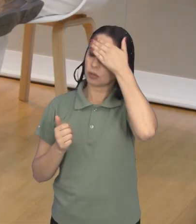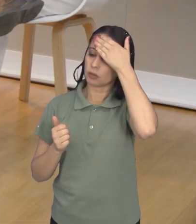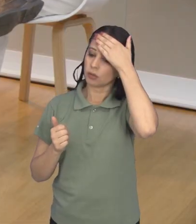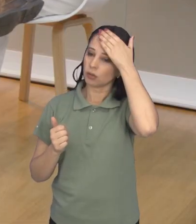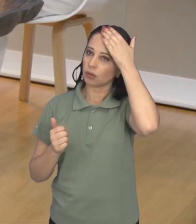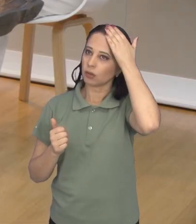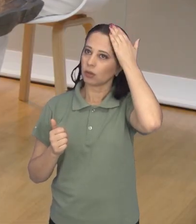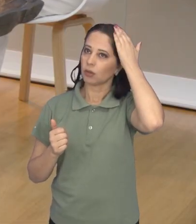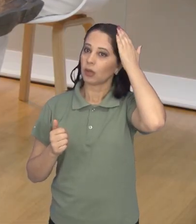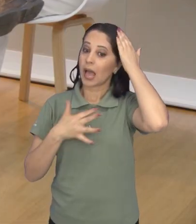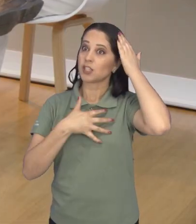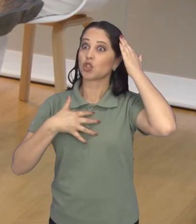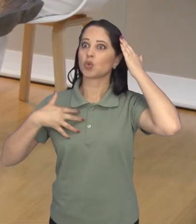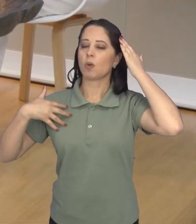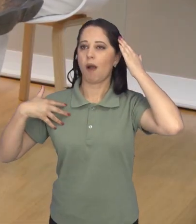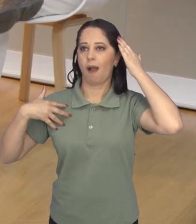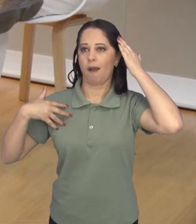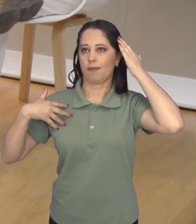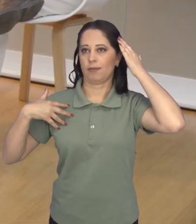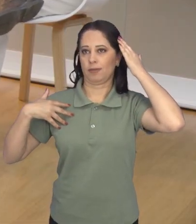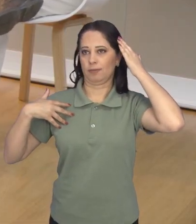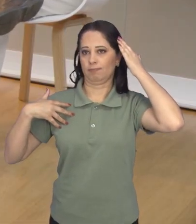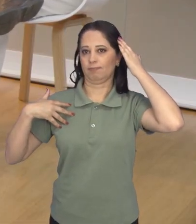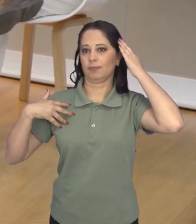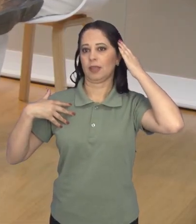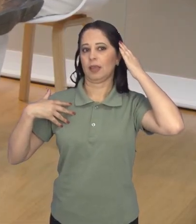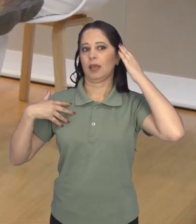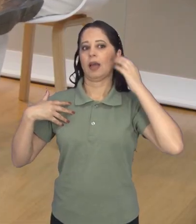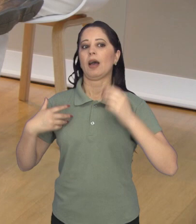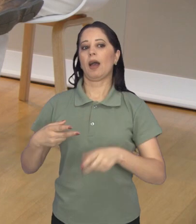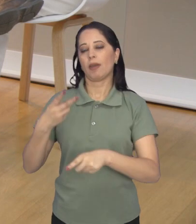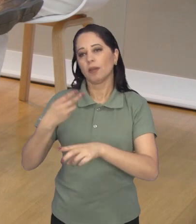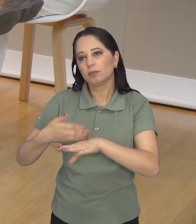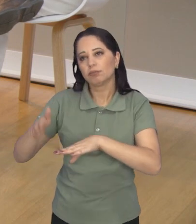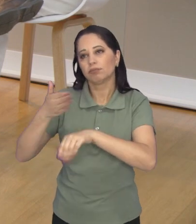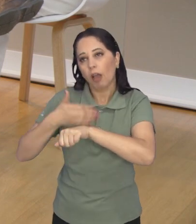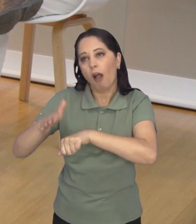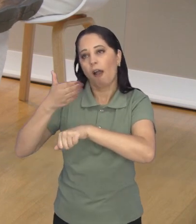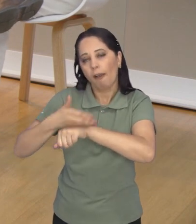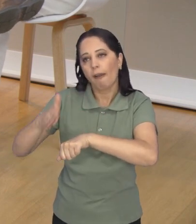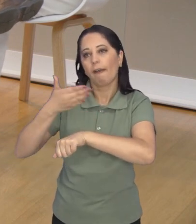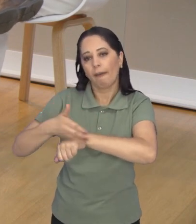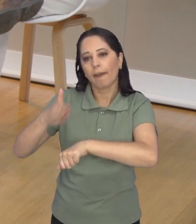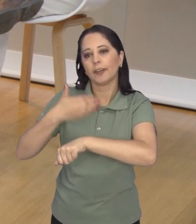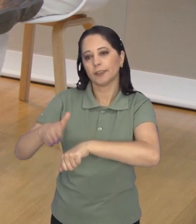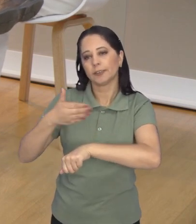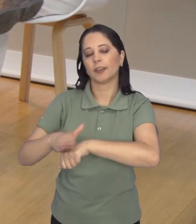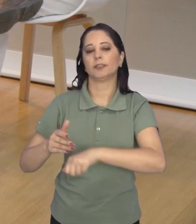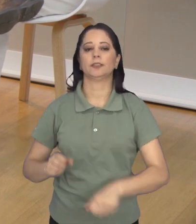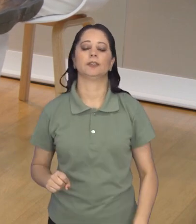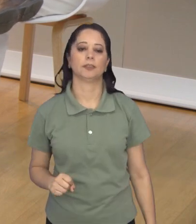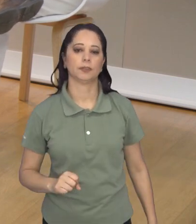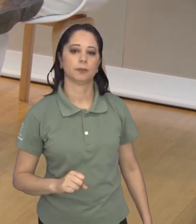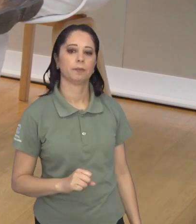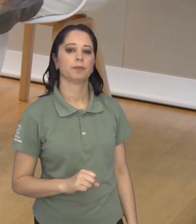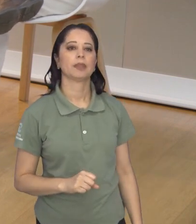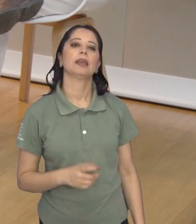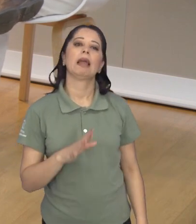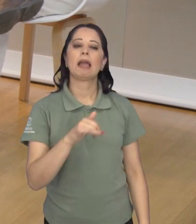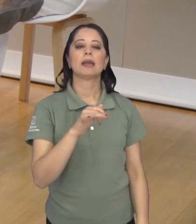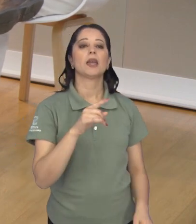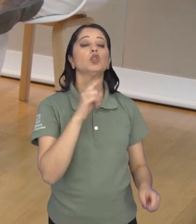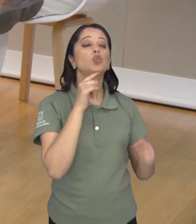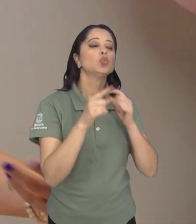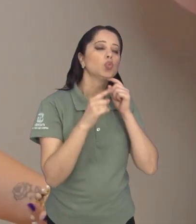Ele consegue, com treino, conseguir melhorar para provocar menos receio social, por exemplo, e ter menos impactação